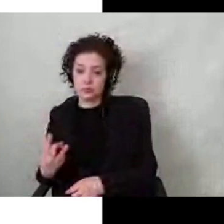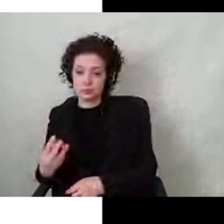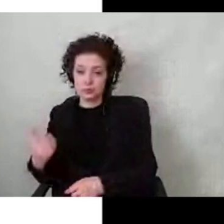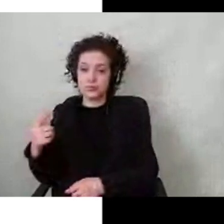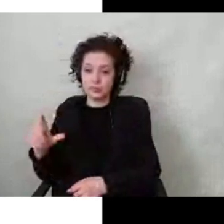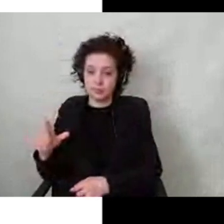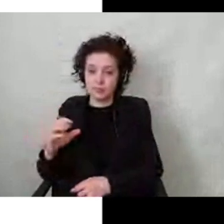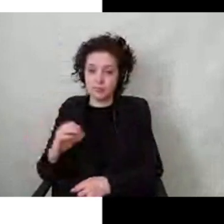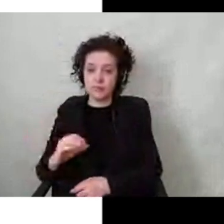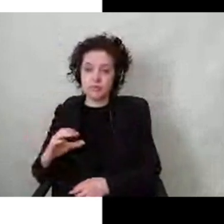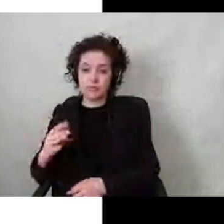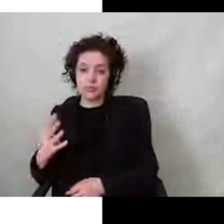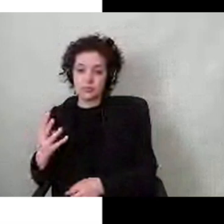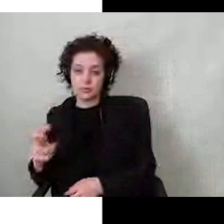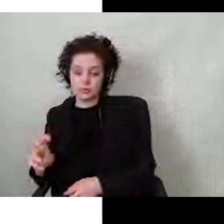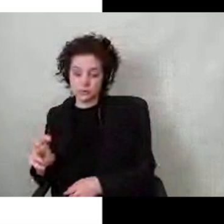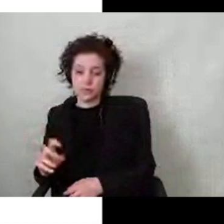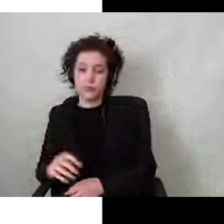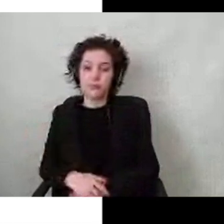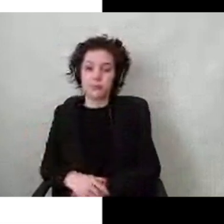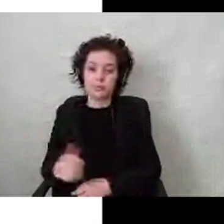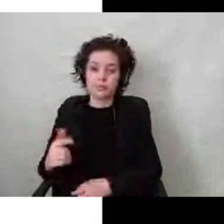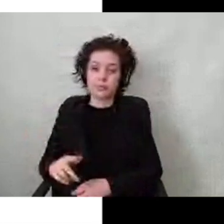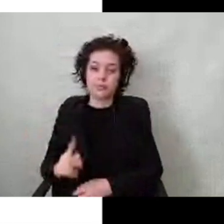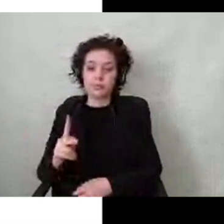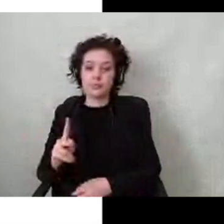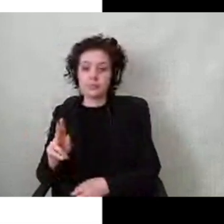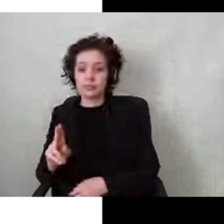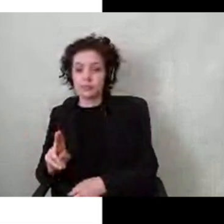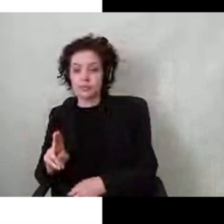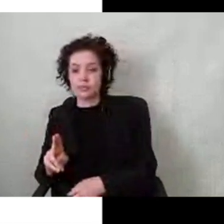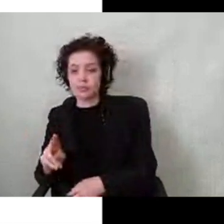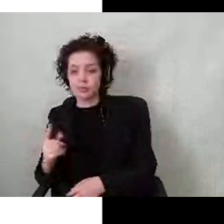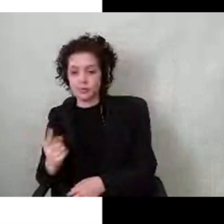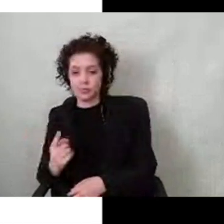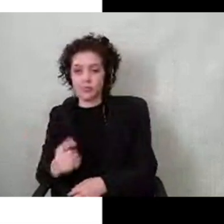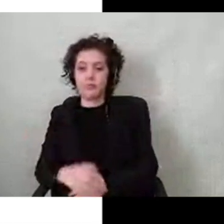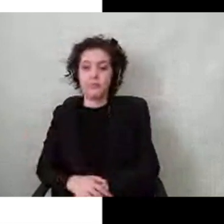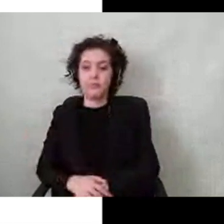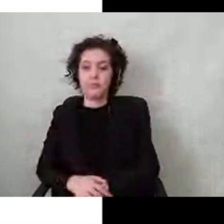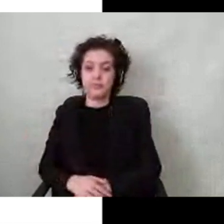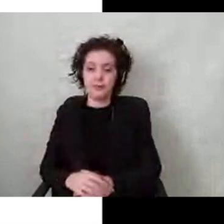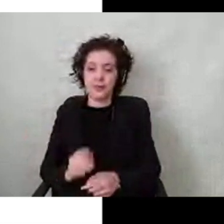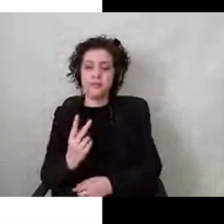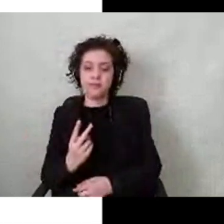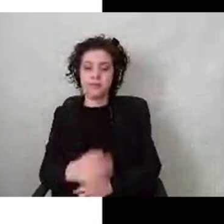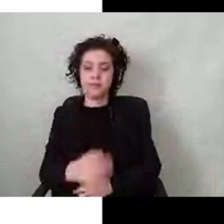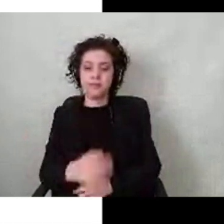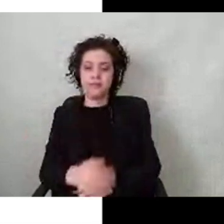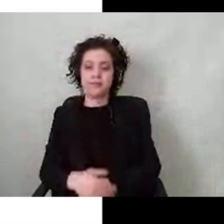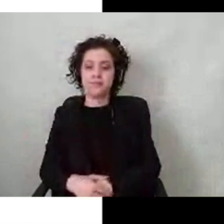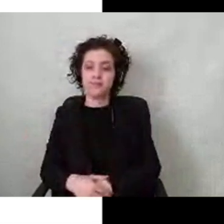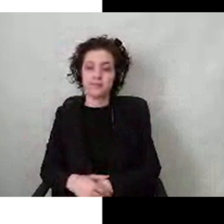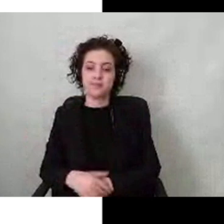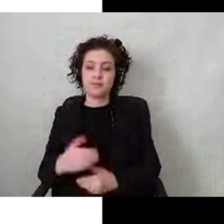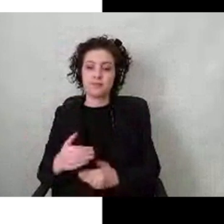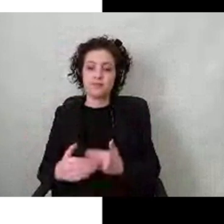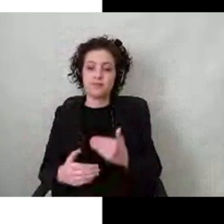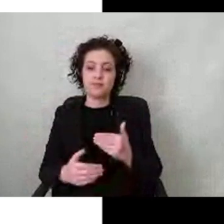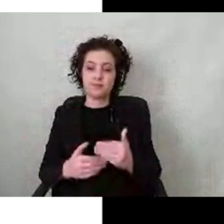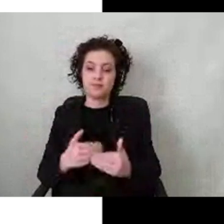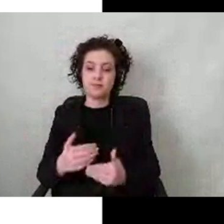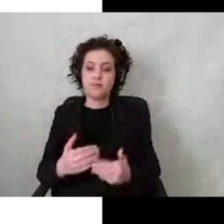e o HKU. Atualmente, esses quadros eles podem complicar, evoluir pneumonias e bronquiolite